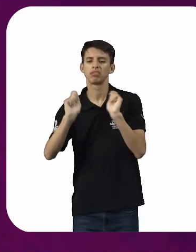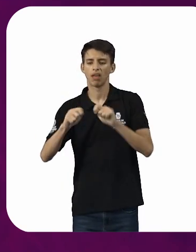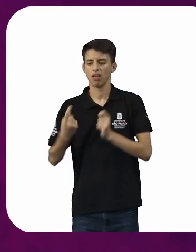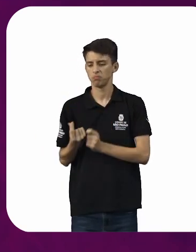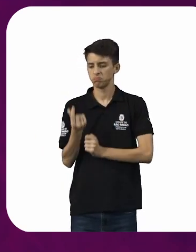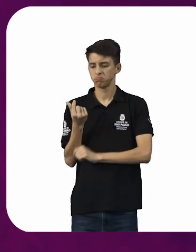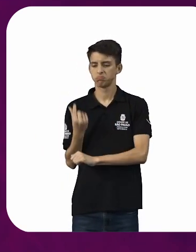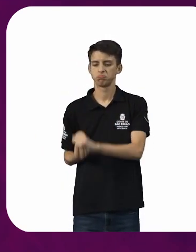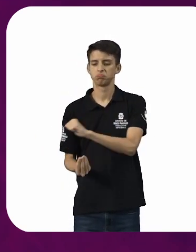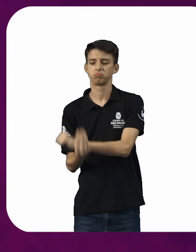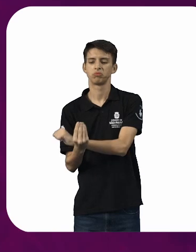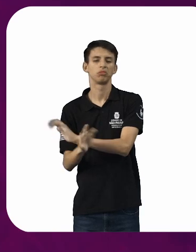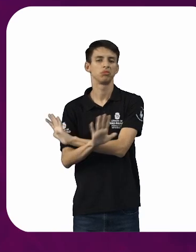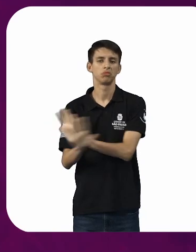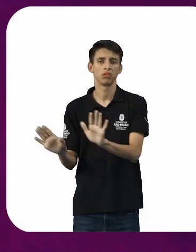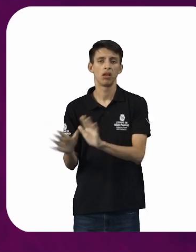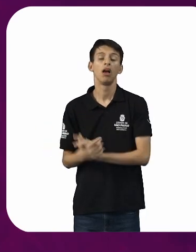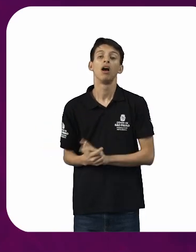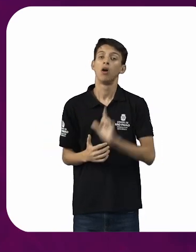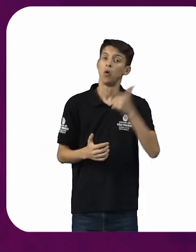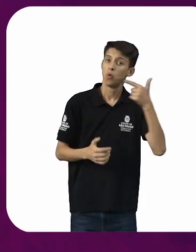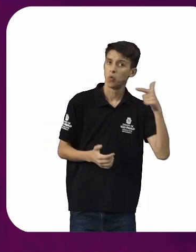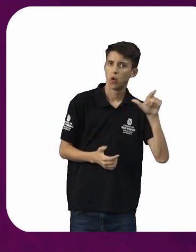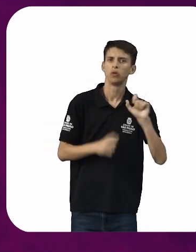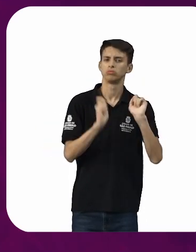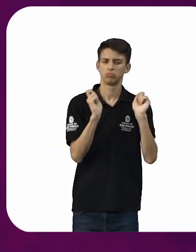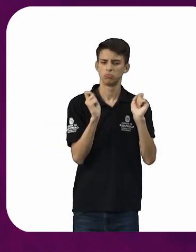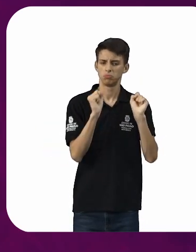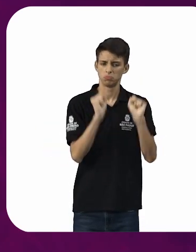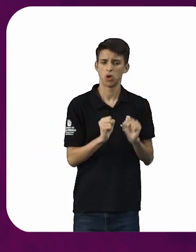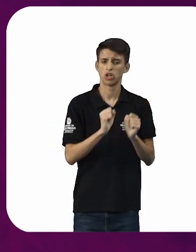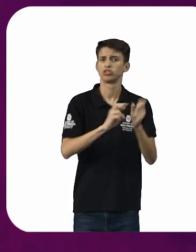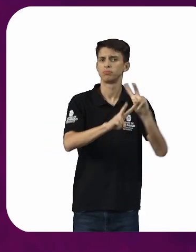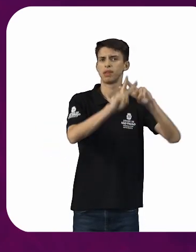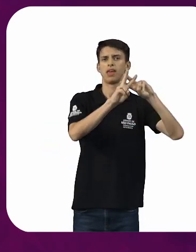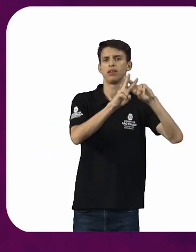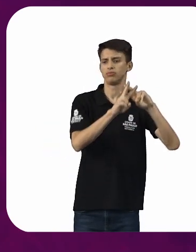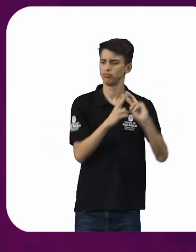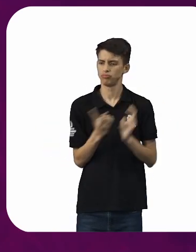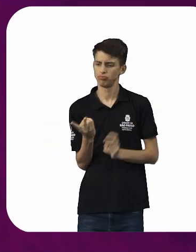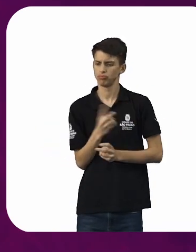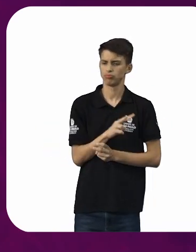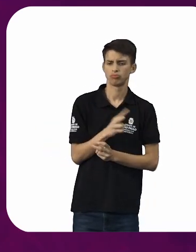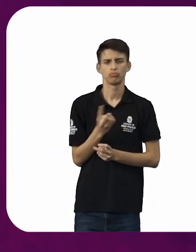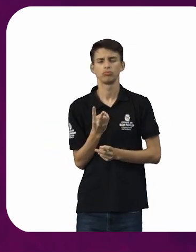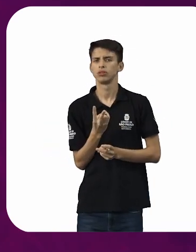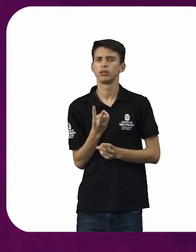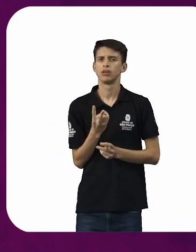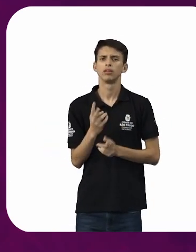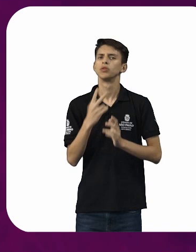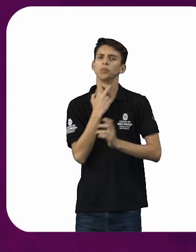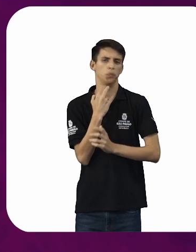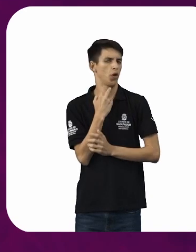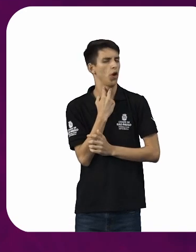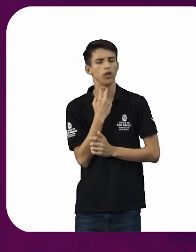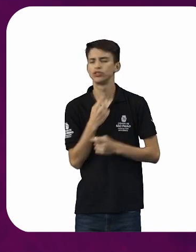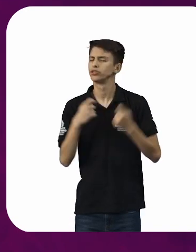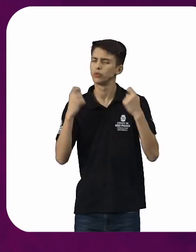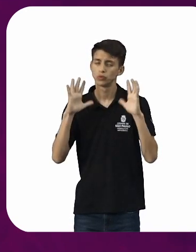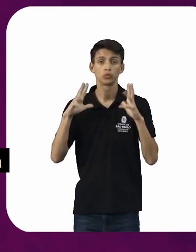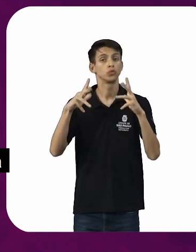né, ela já acabou com isso. Agora os dois crimes, tanto racismo quanto injúria, são